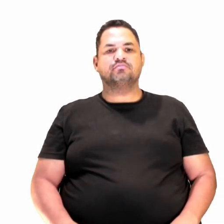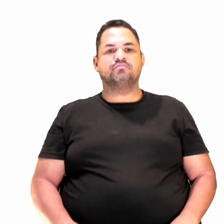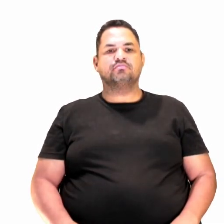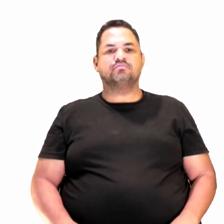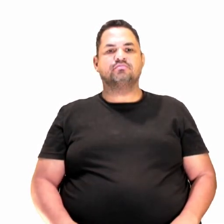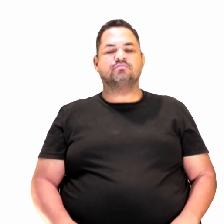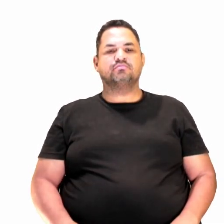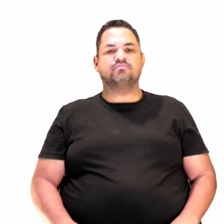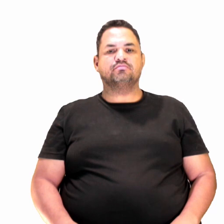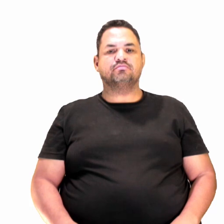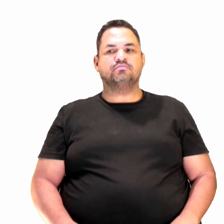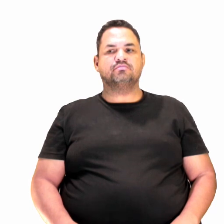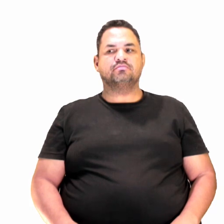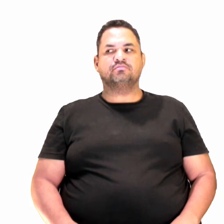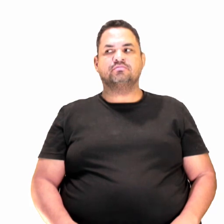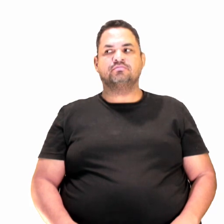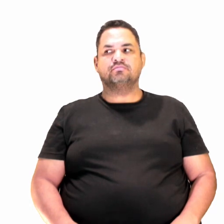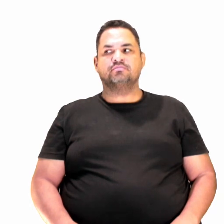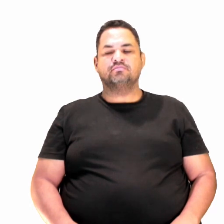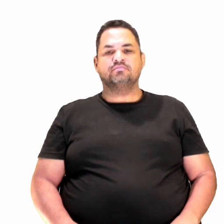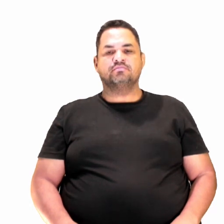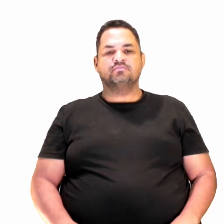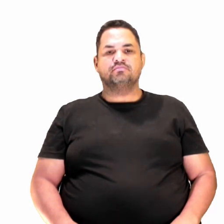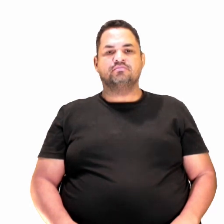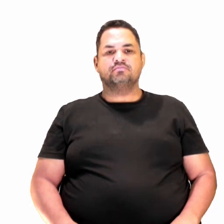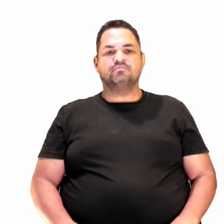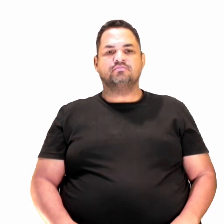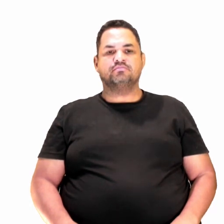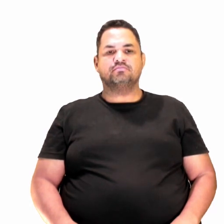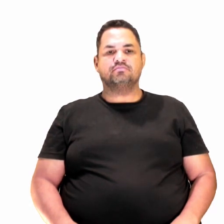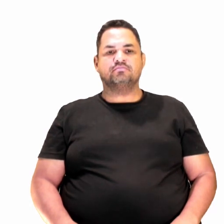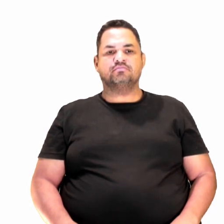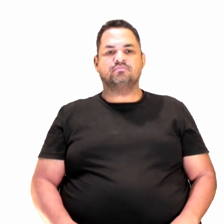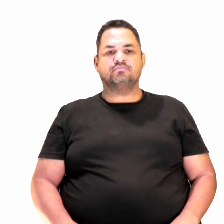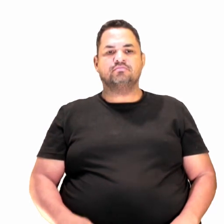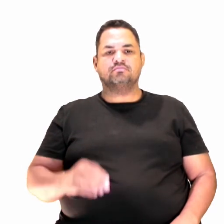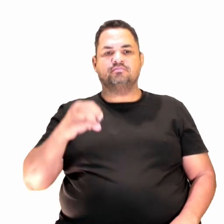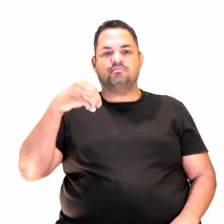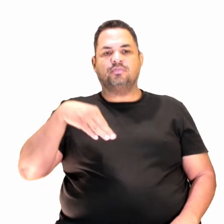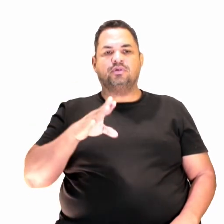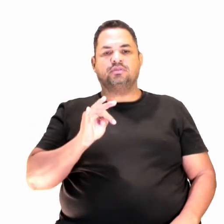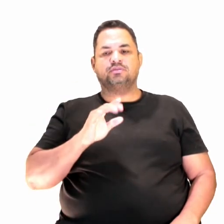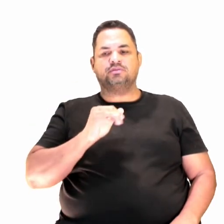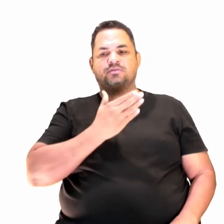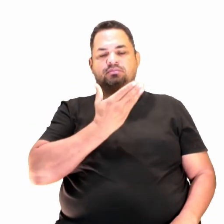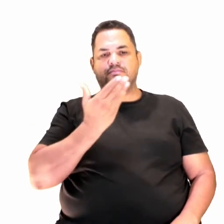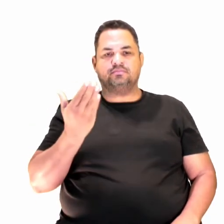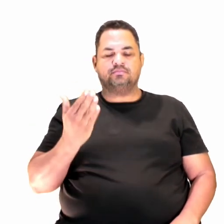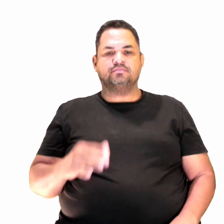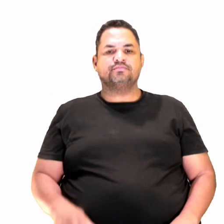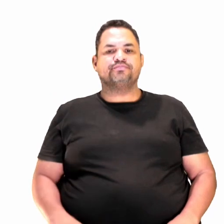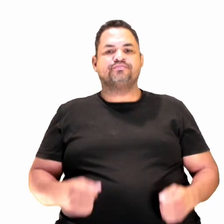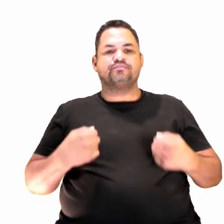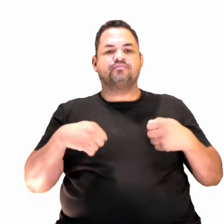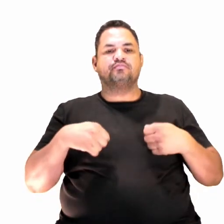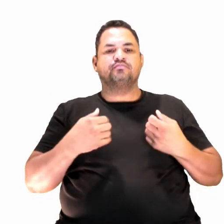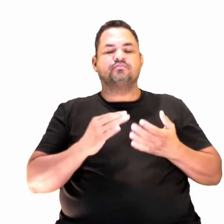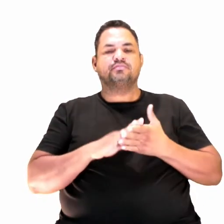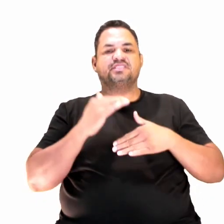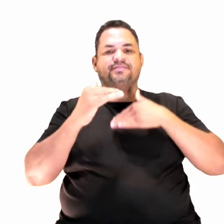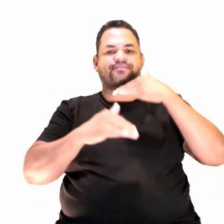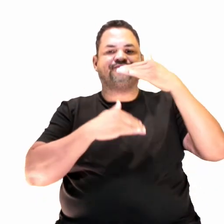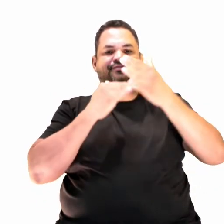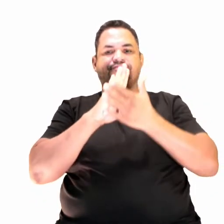início, e o último vai ficar com must, certo? Então, você deve estar